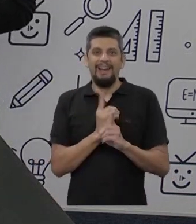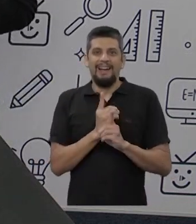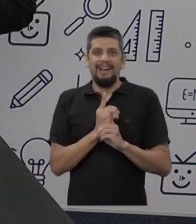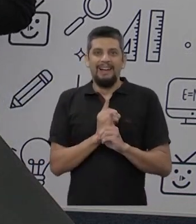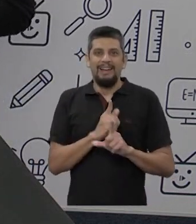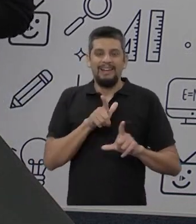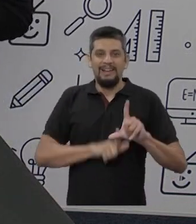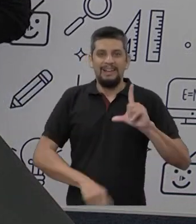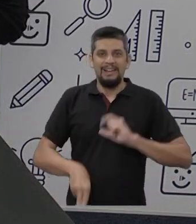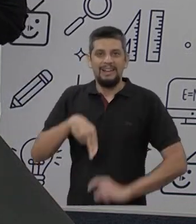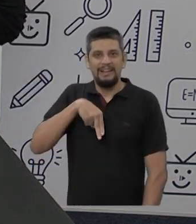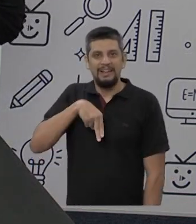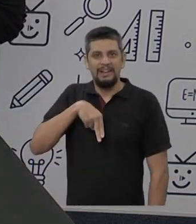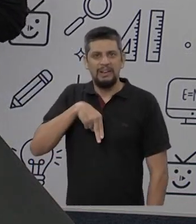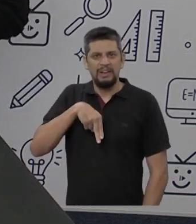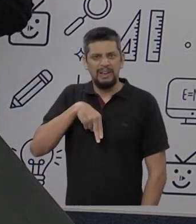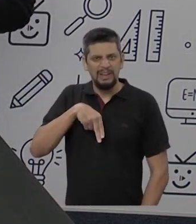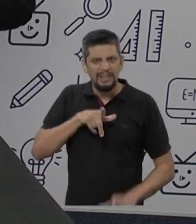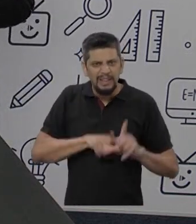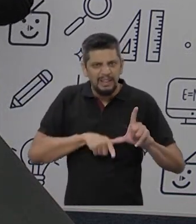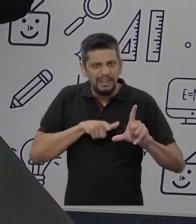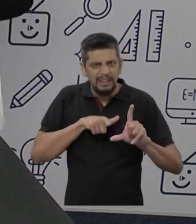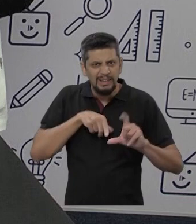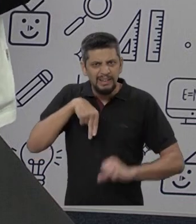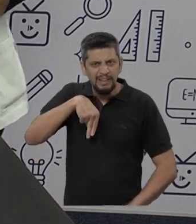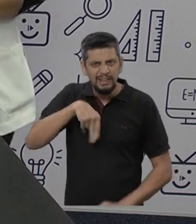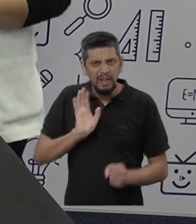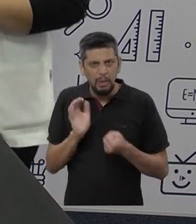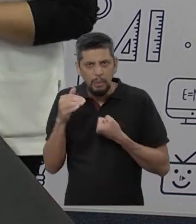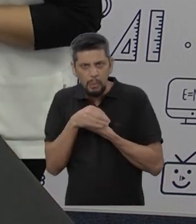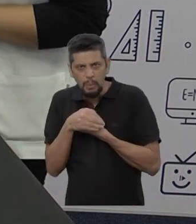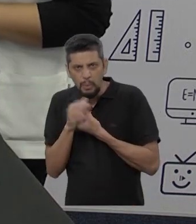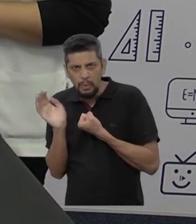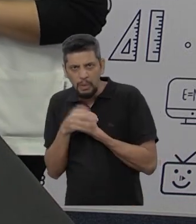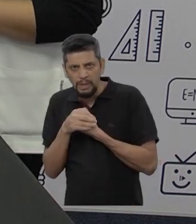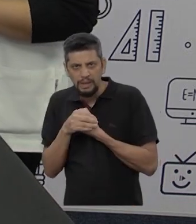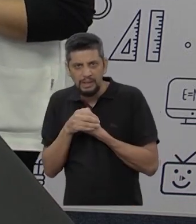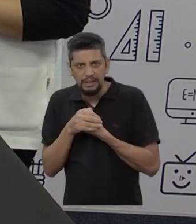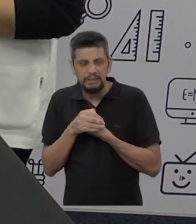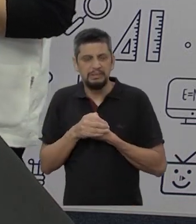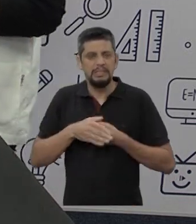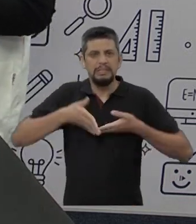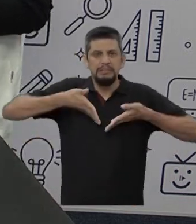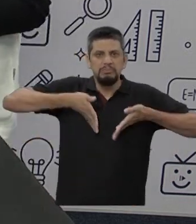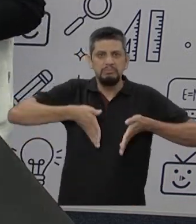Encontrei! Ação. Ele tava escondidinho, tava fugindo da gente. Então,